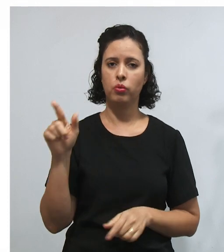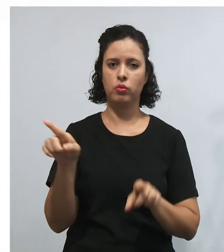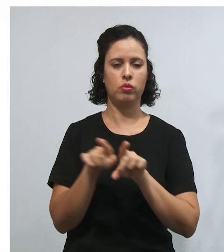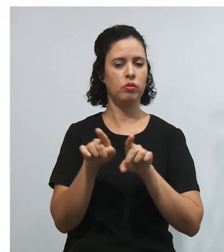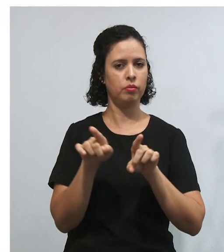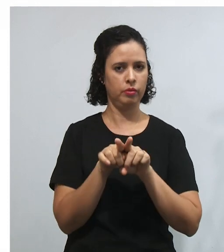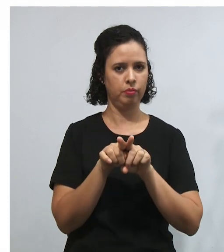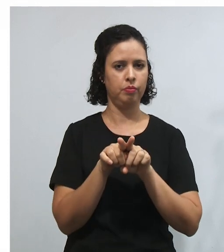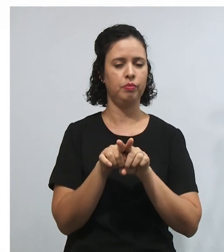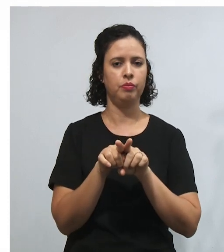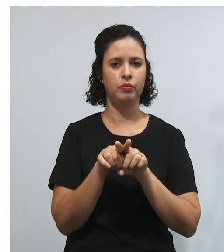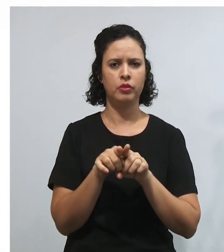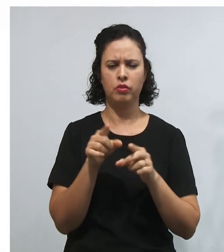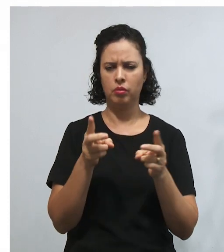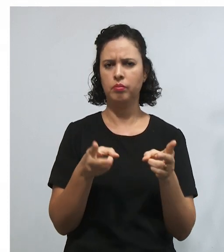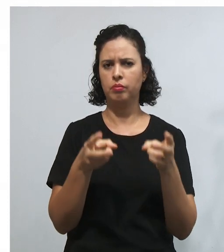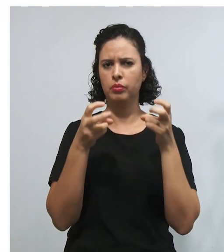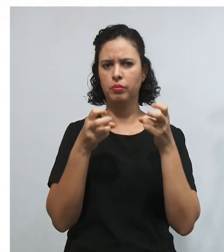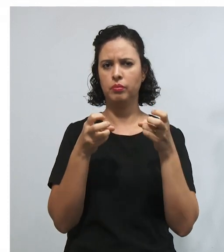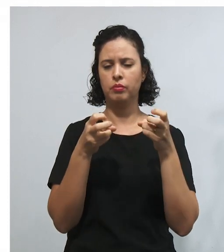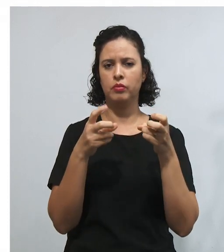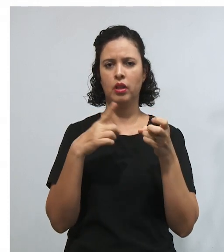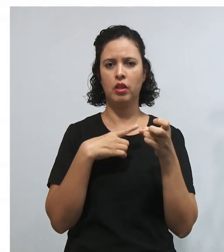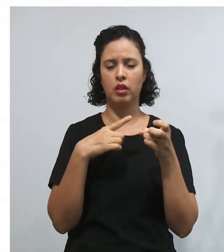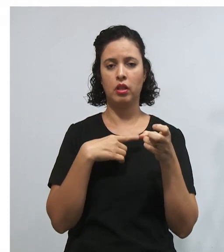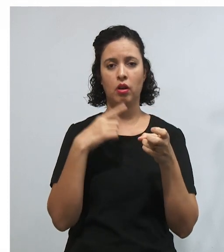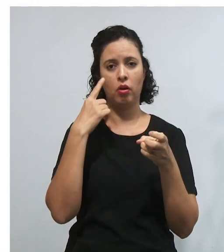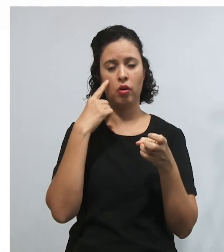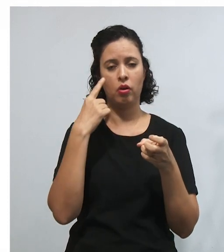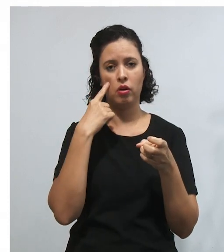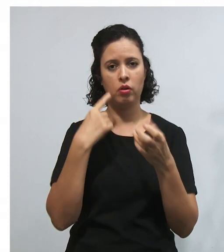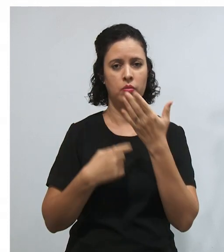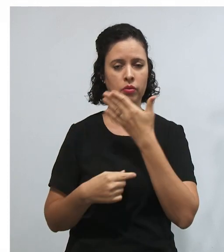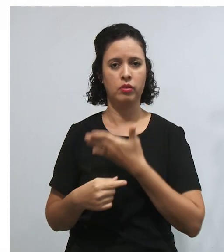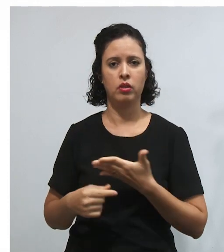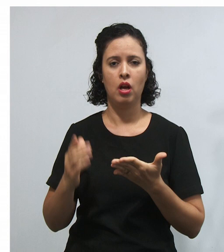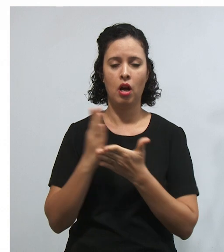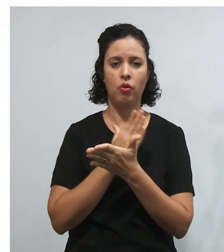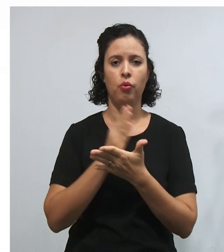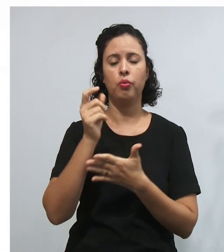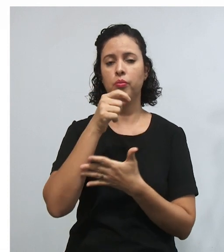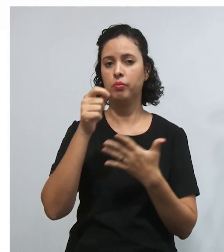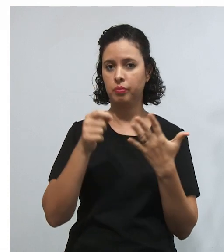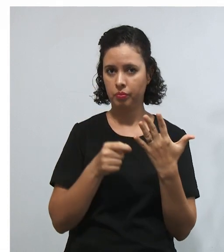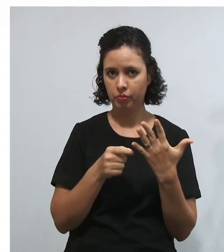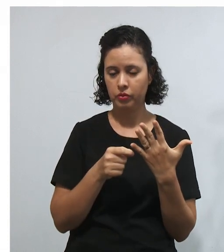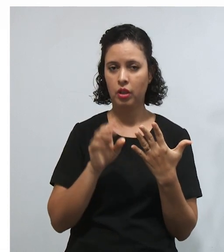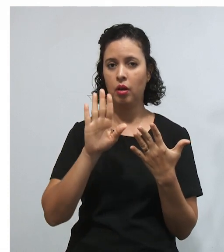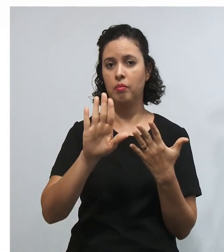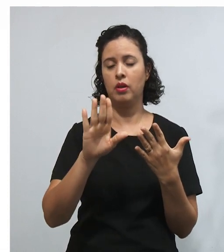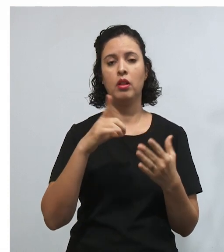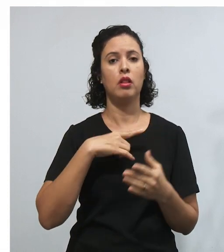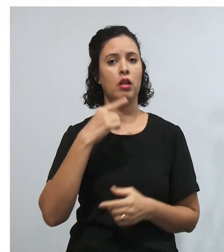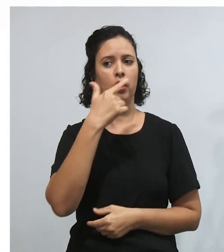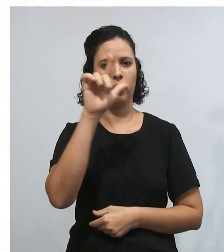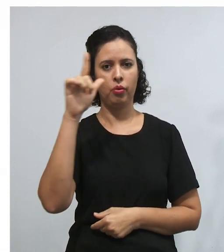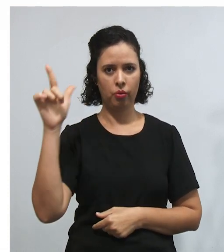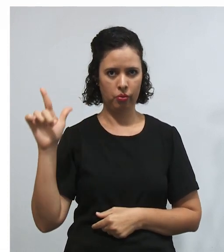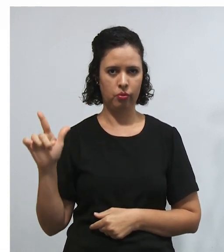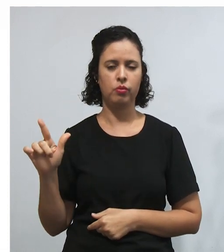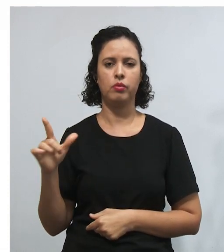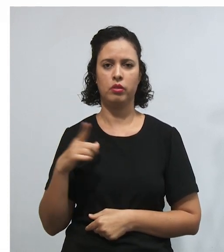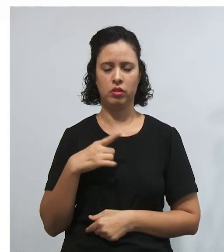princípios. Você pode perceber que aqui nós trouxemos alguns princípios, mas tem outros